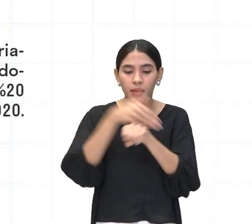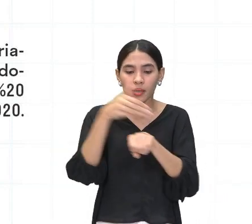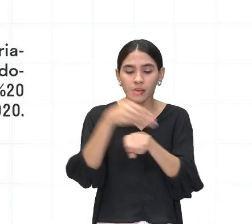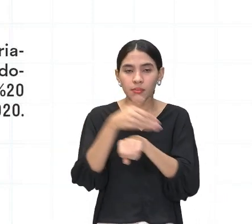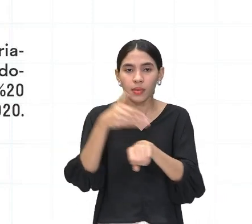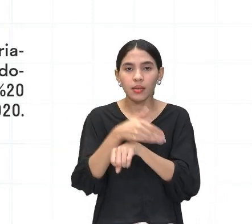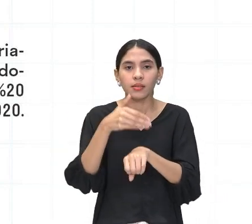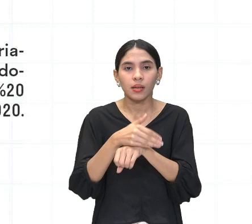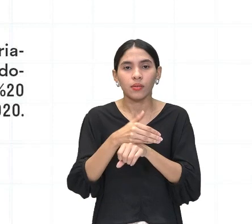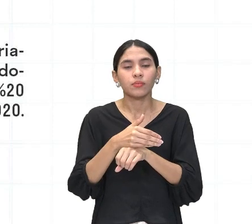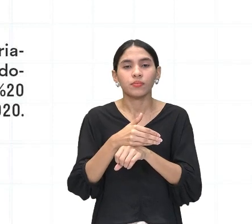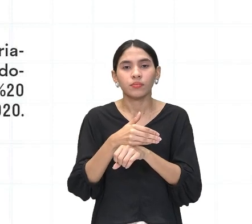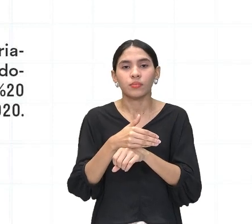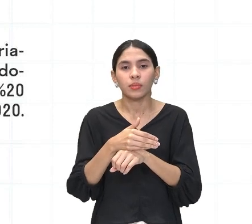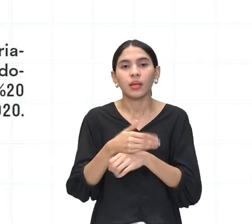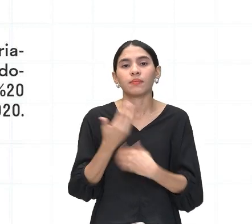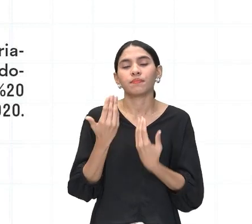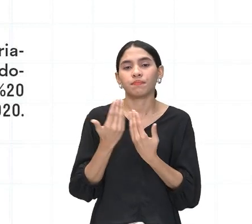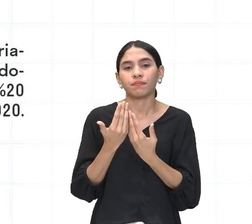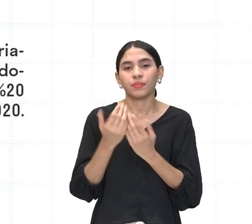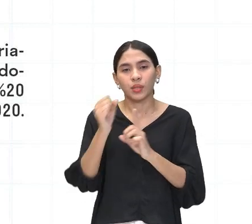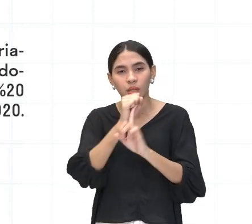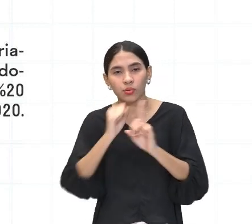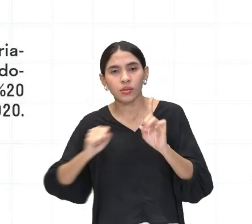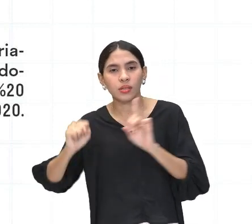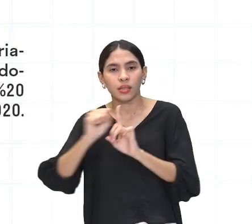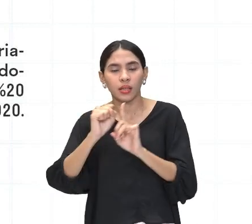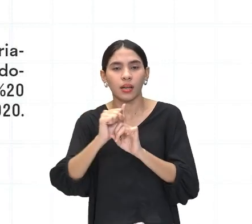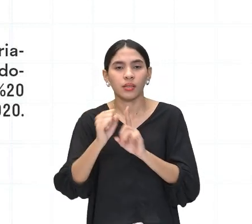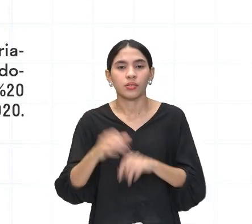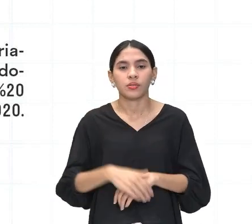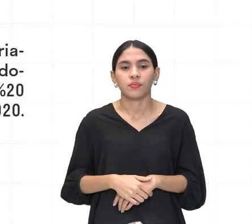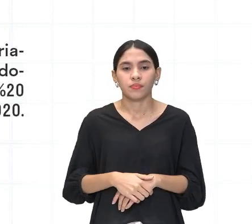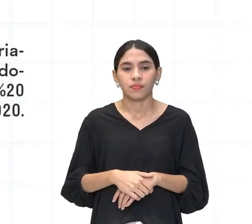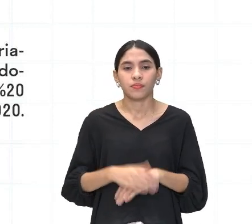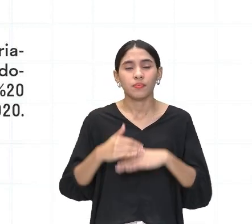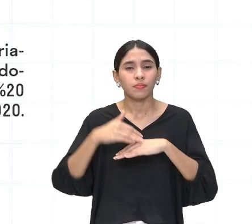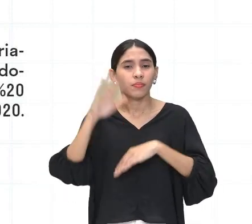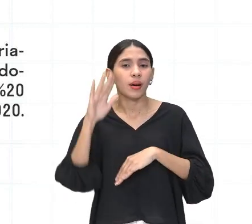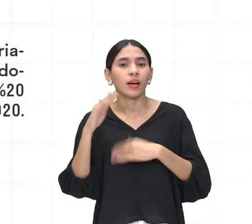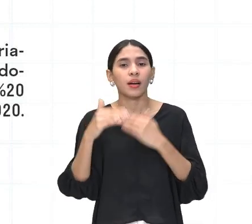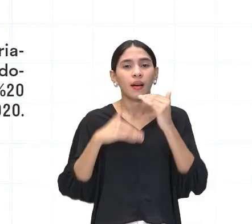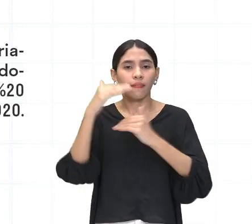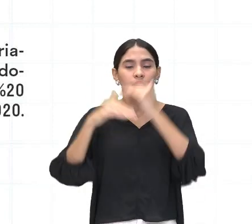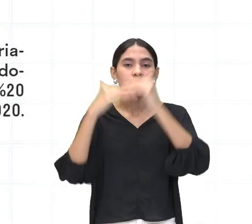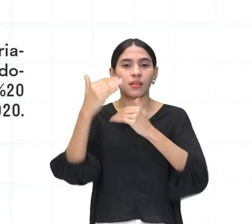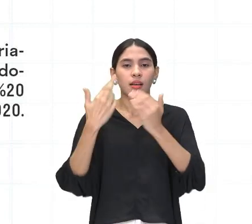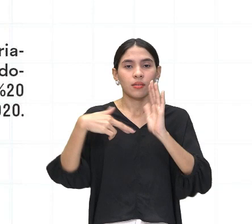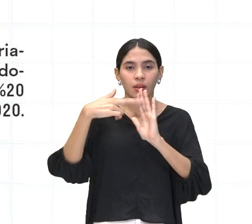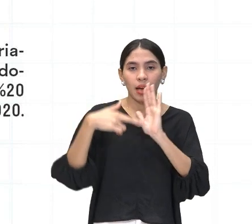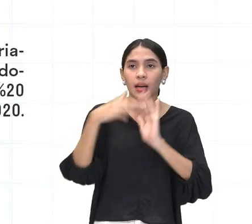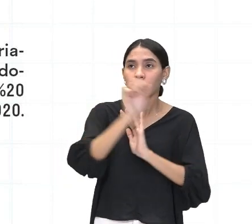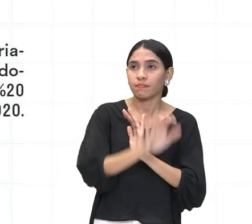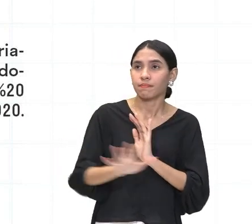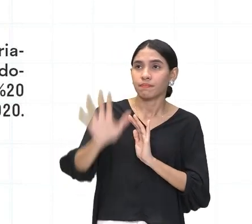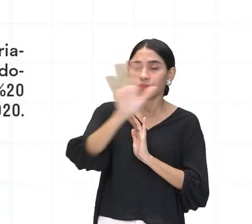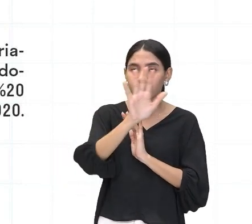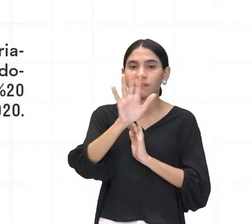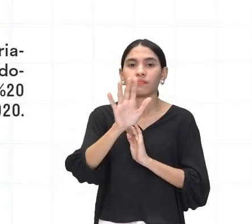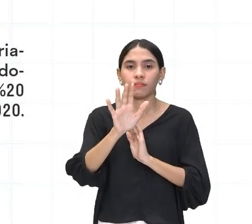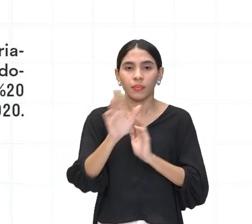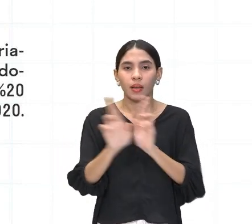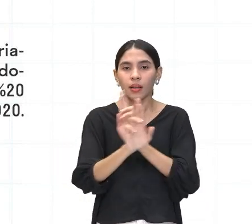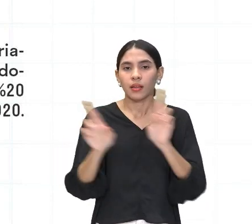movimentos sociais e contemplou o que havia de mais avançado na normativa internacional em relação